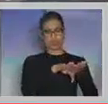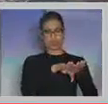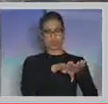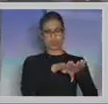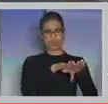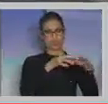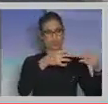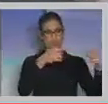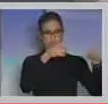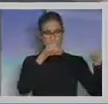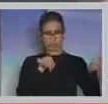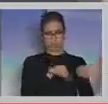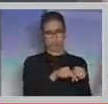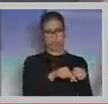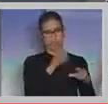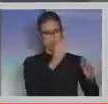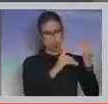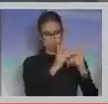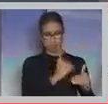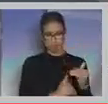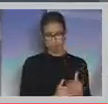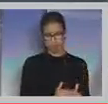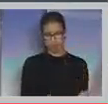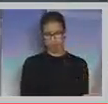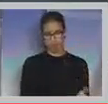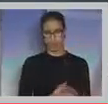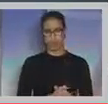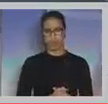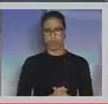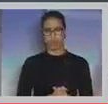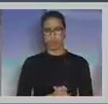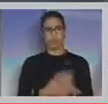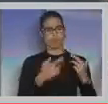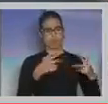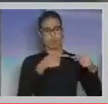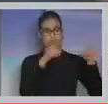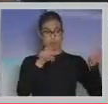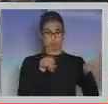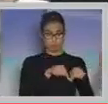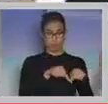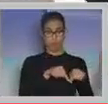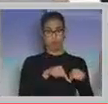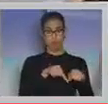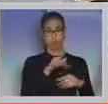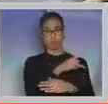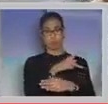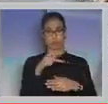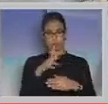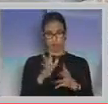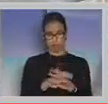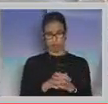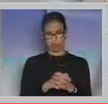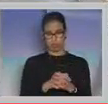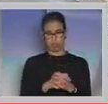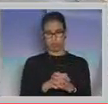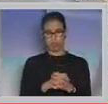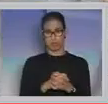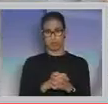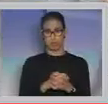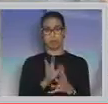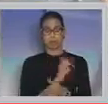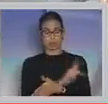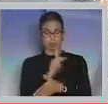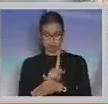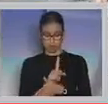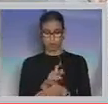educação infantil na cidade de São Paulo desmontando as salas pedagógicas aí eu faço até uma ressalva aqui nessa matéria